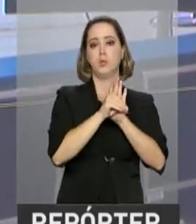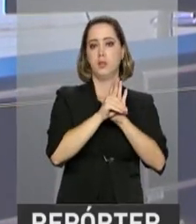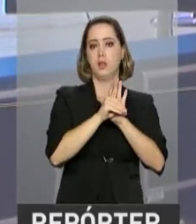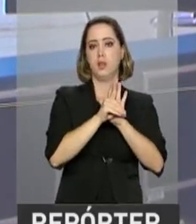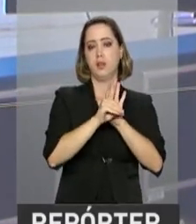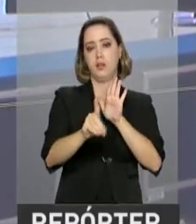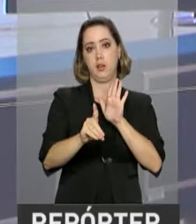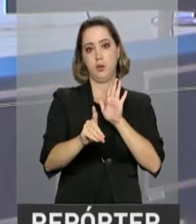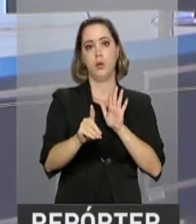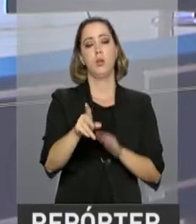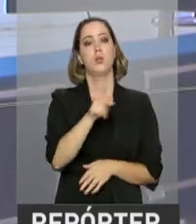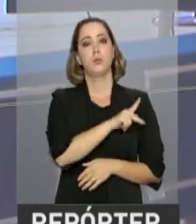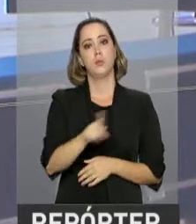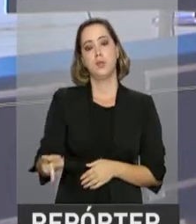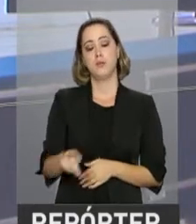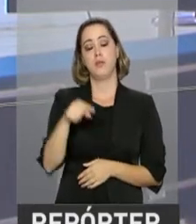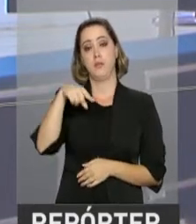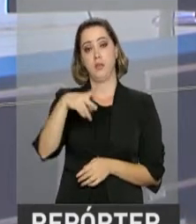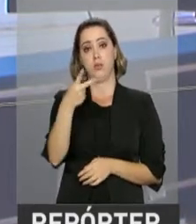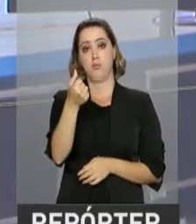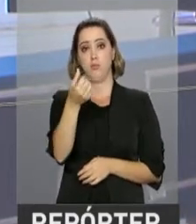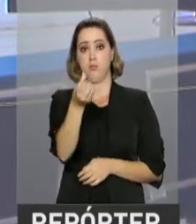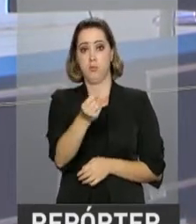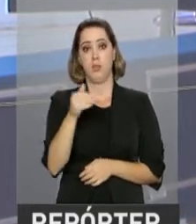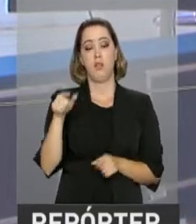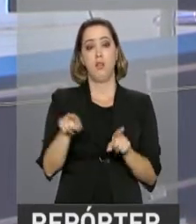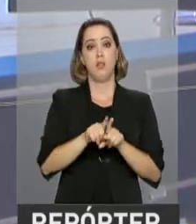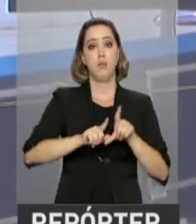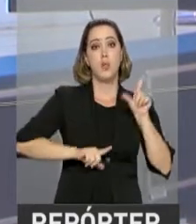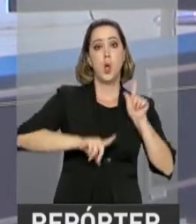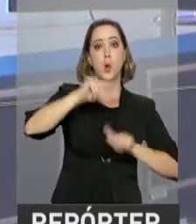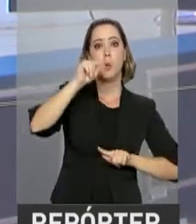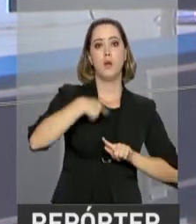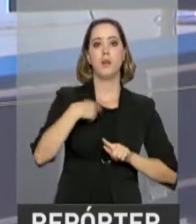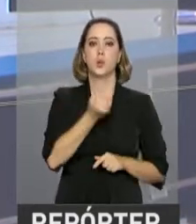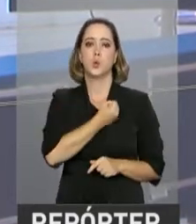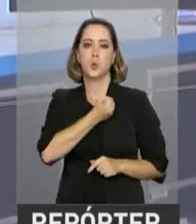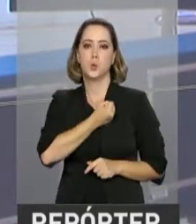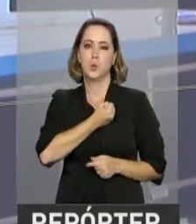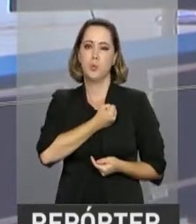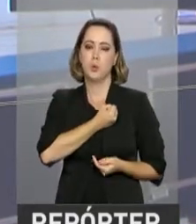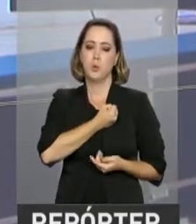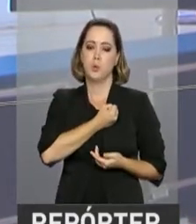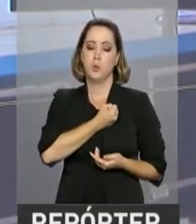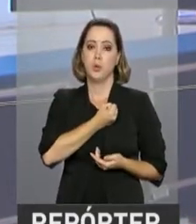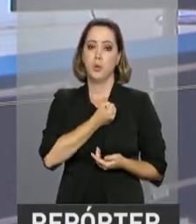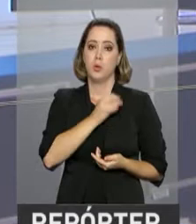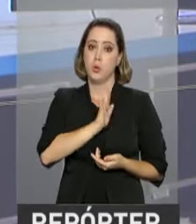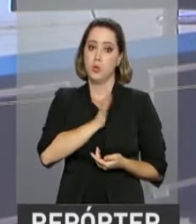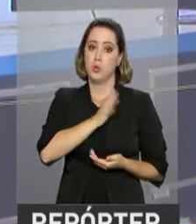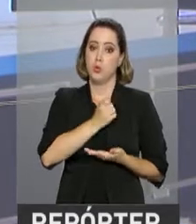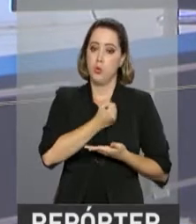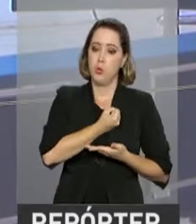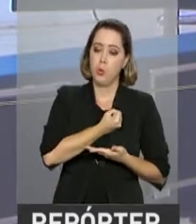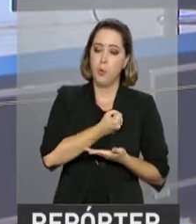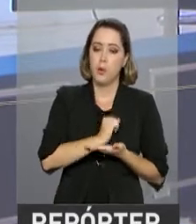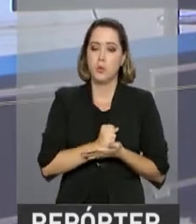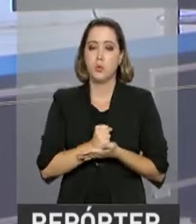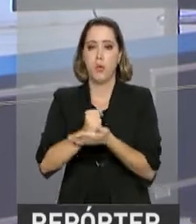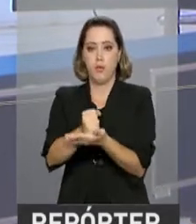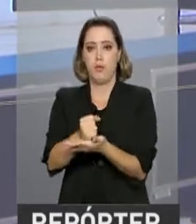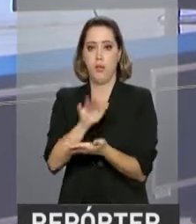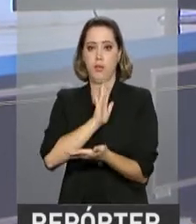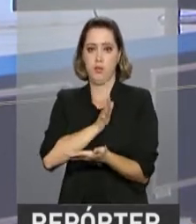em 2016 também foi registrado o maior número de doadores efetivos da história o decreto assinado